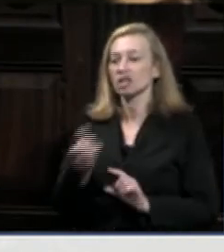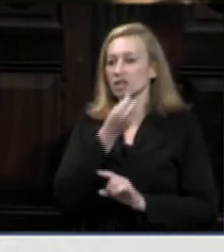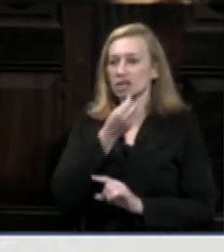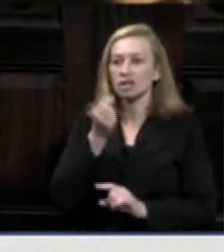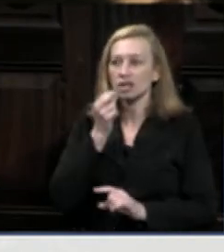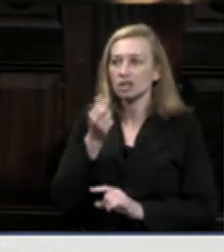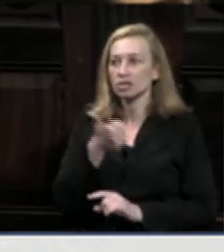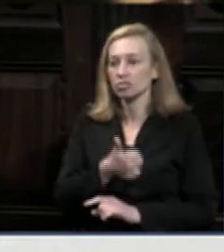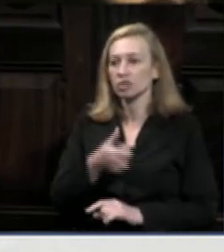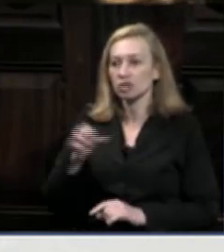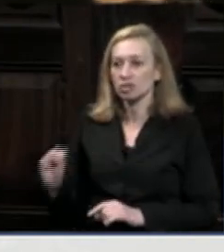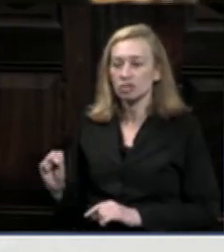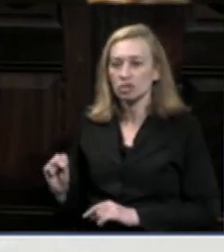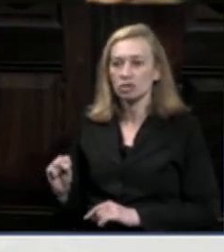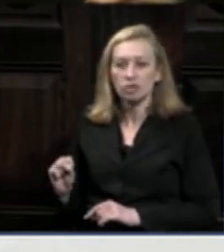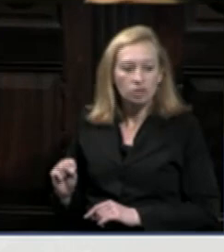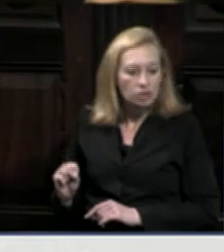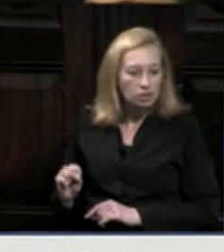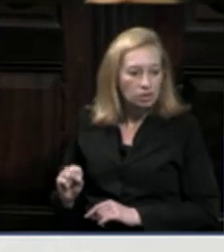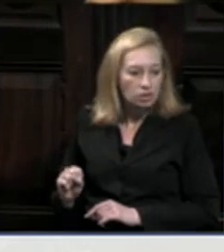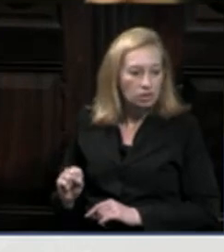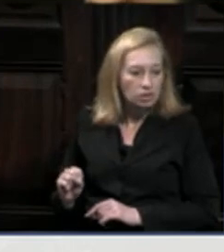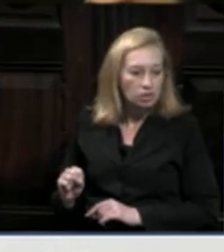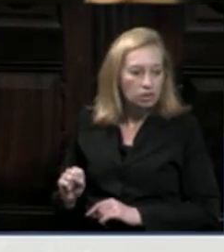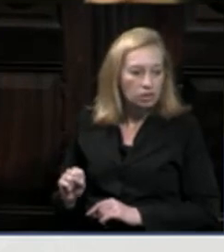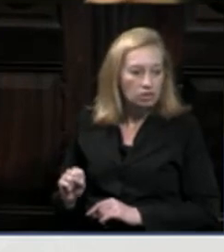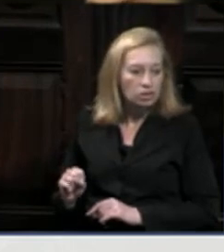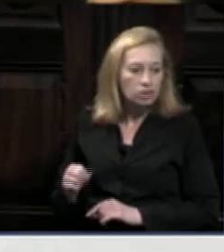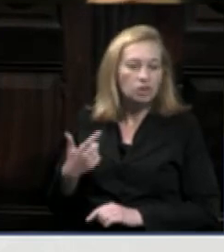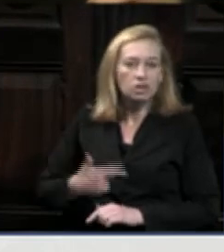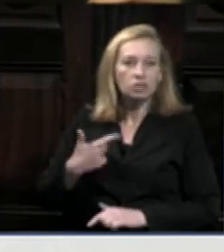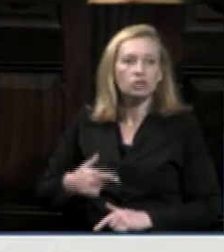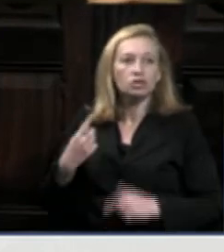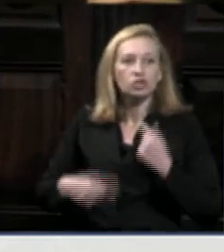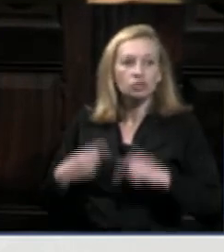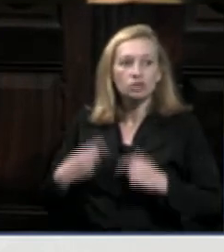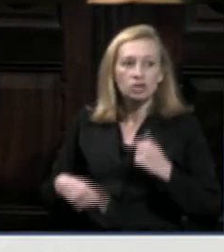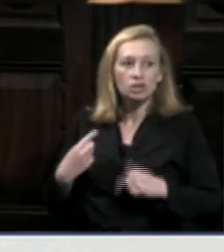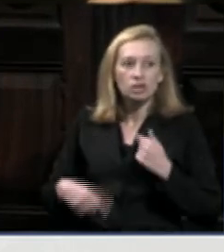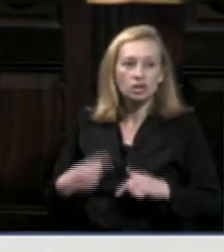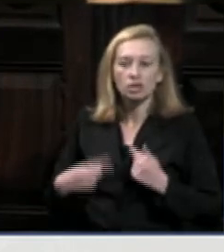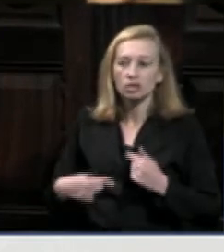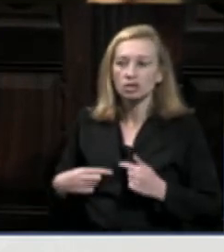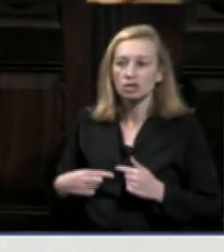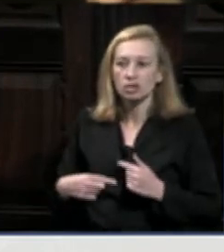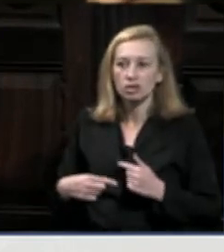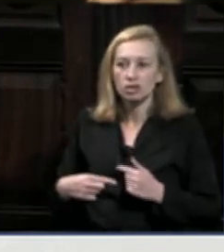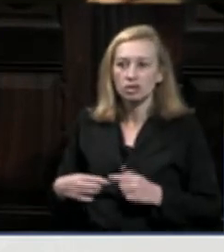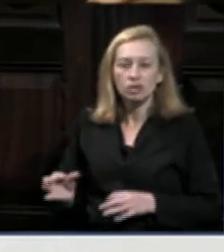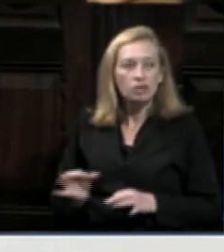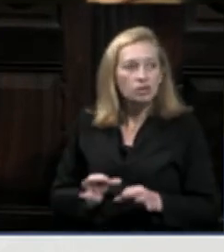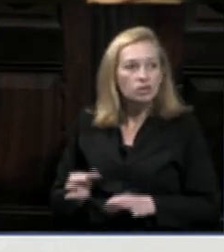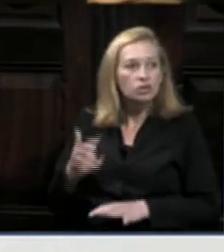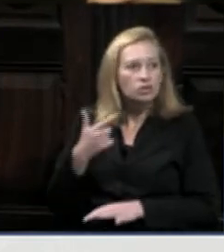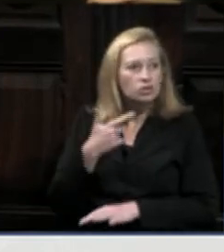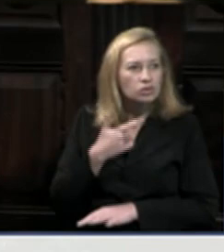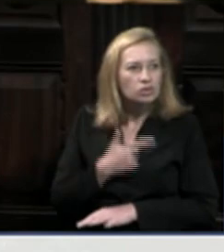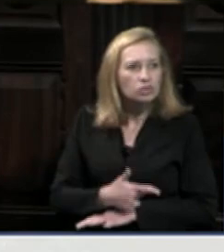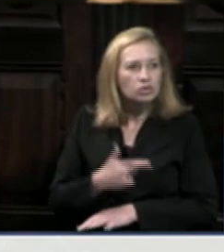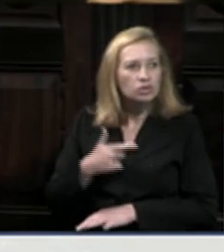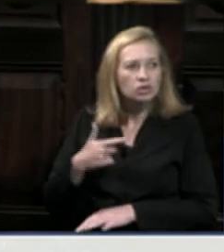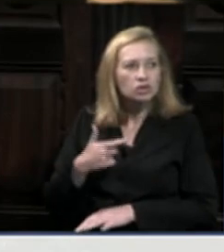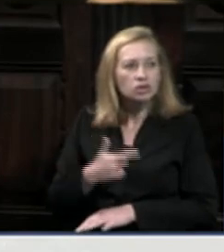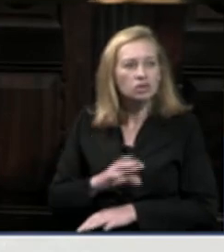de 2018. Em tramitação ordinária, em segunda discussão, redação do vencido, projeto de lei número 1220-A